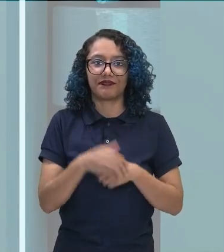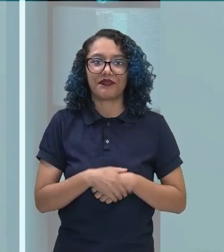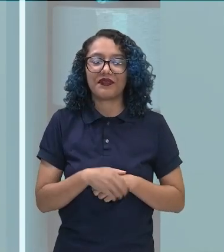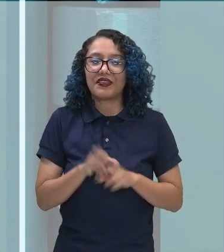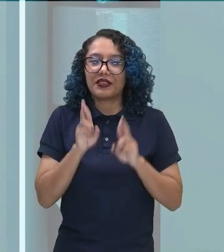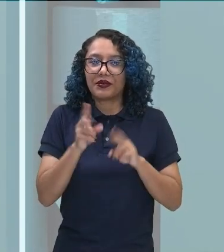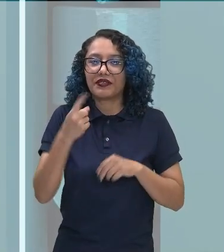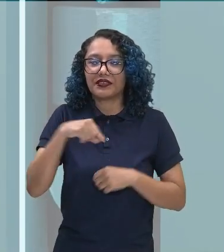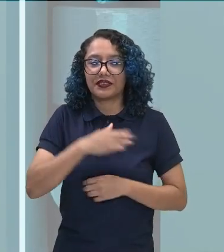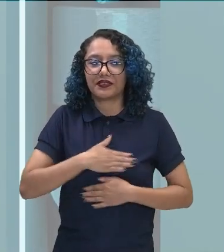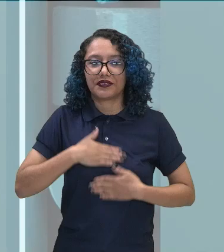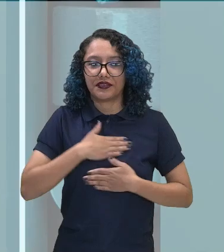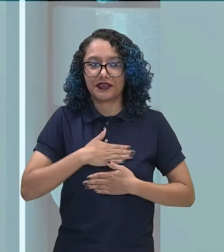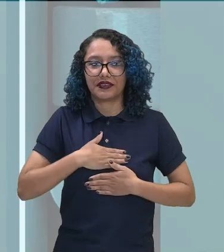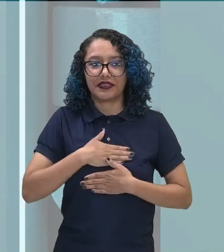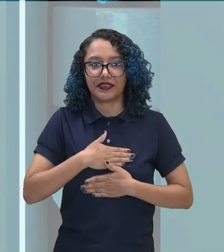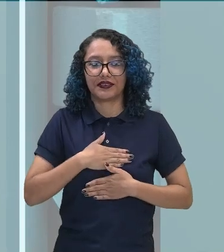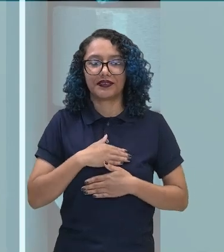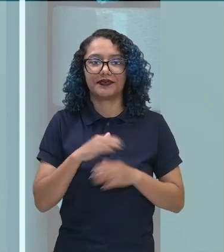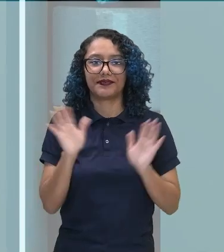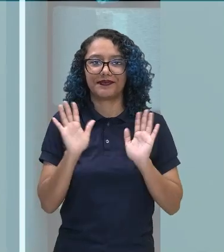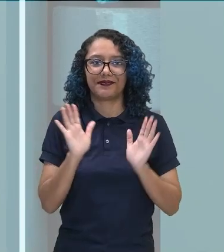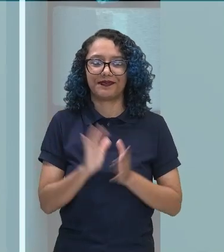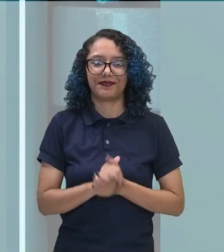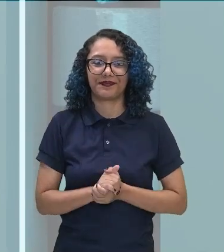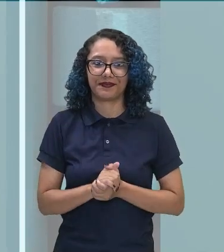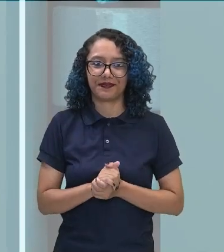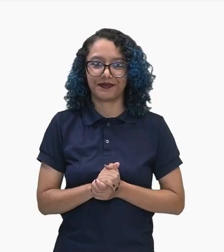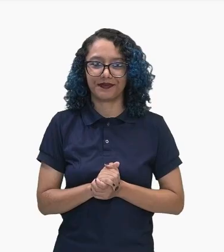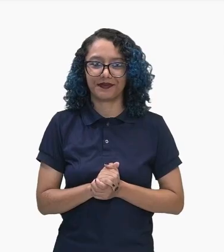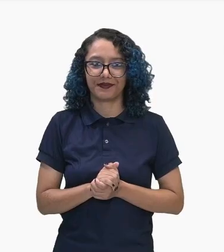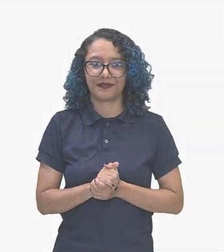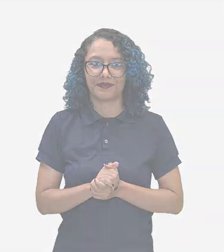Espero que vocês tenham gostado da aula de hoje e até a próxima.